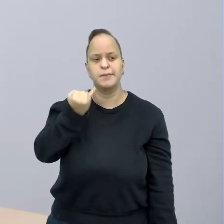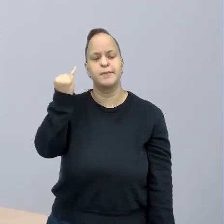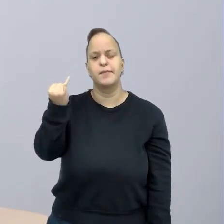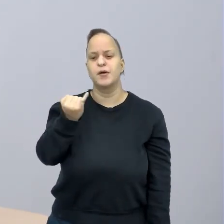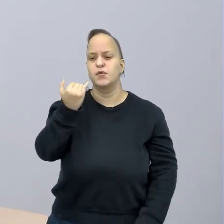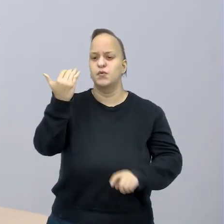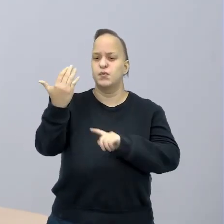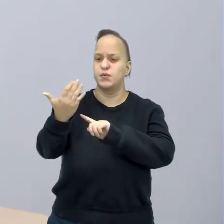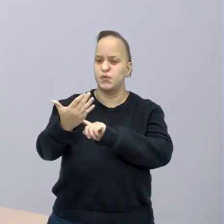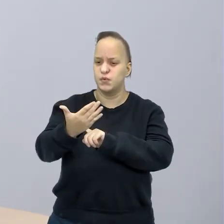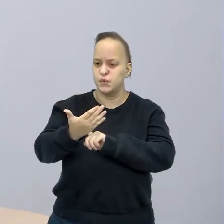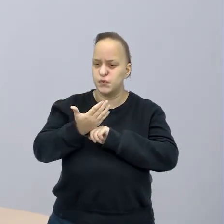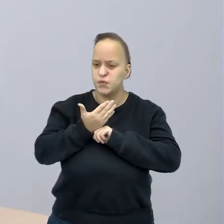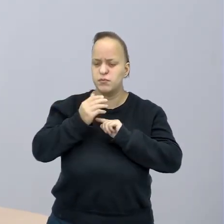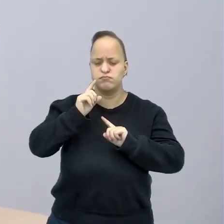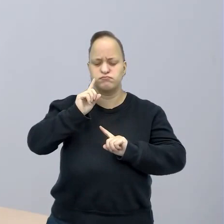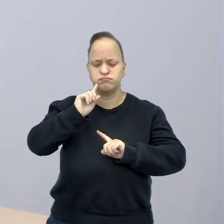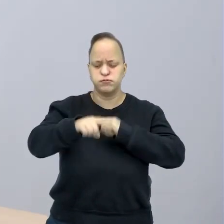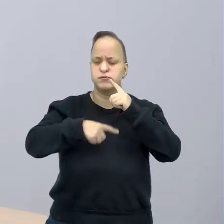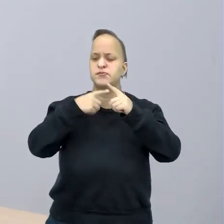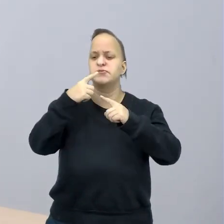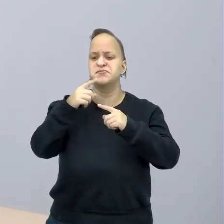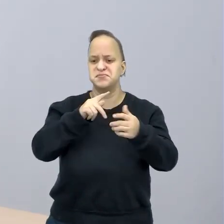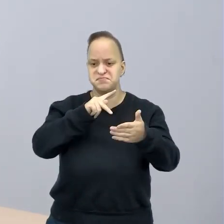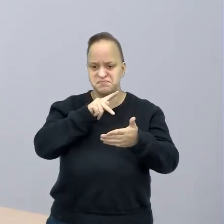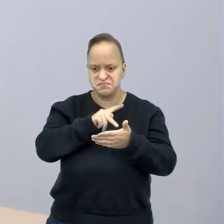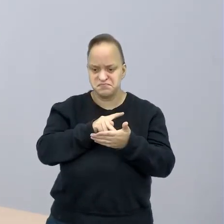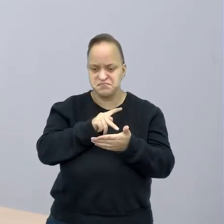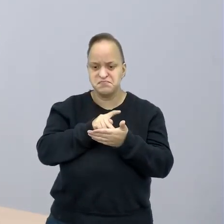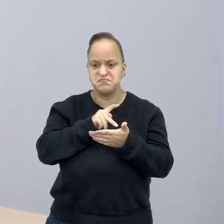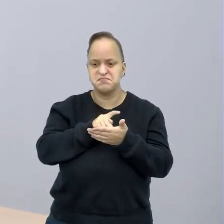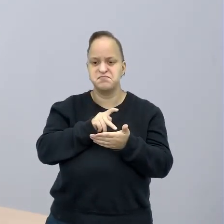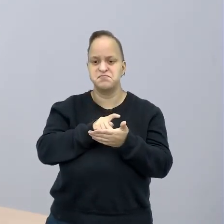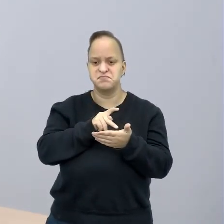ajudou bastante nesse processo. Ela